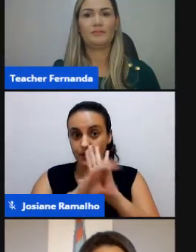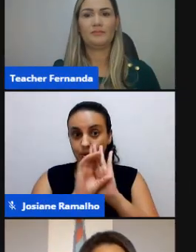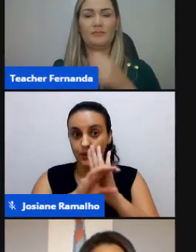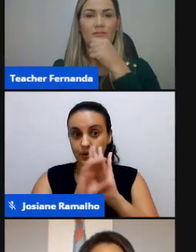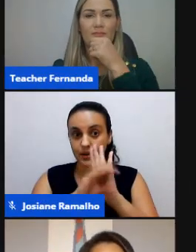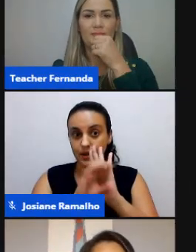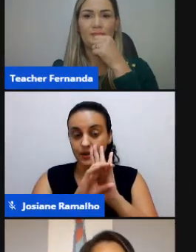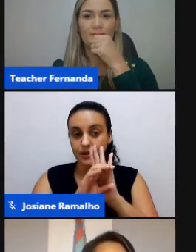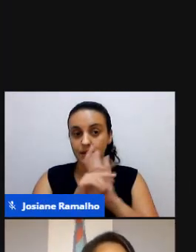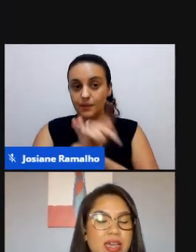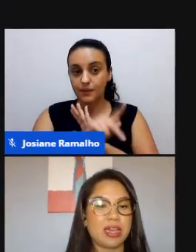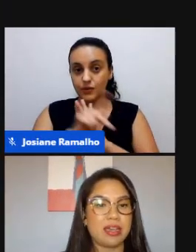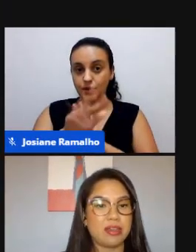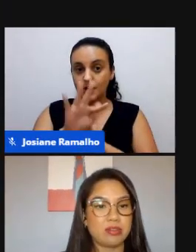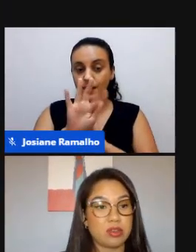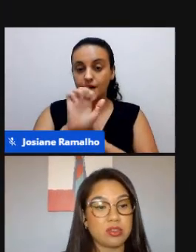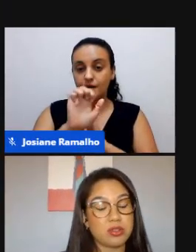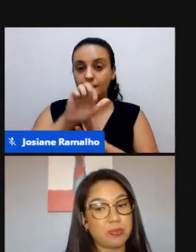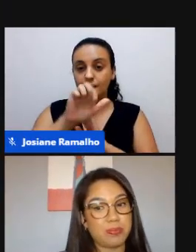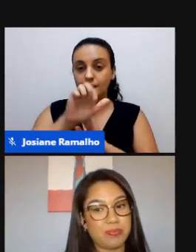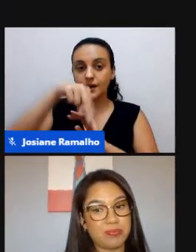para nós